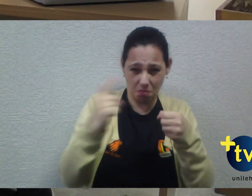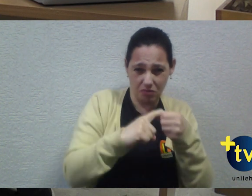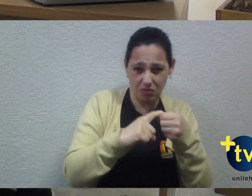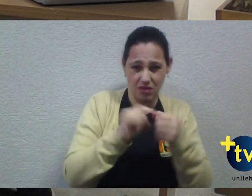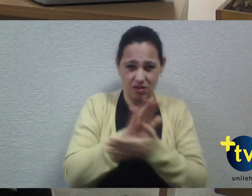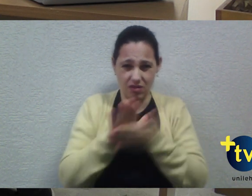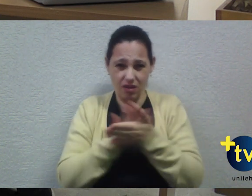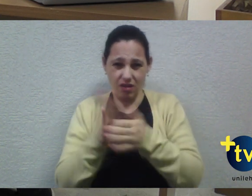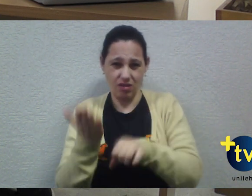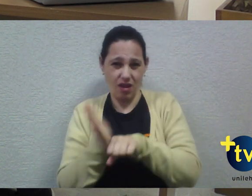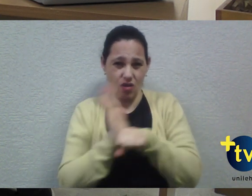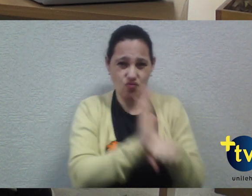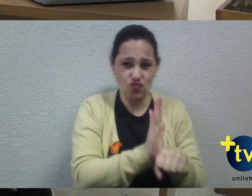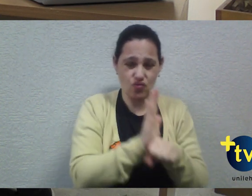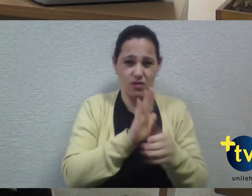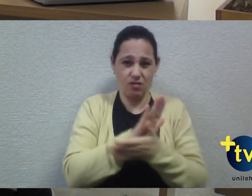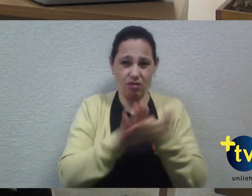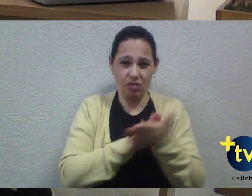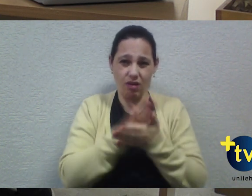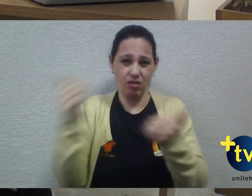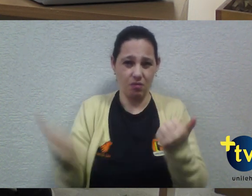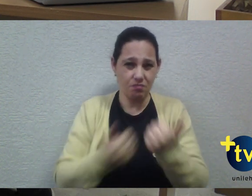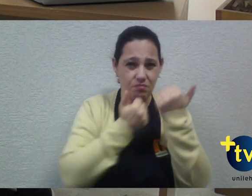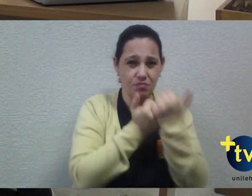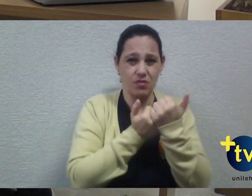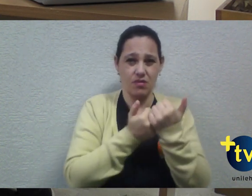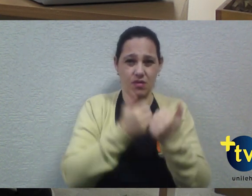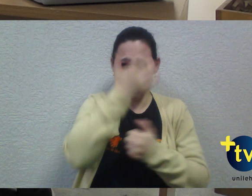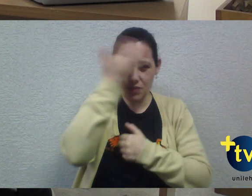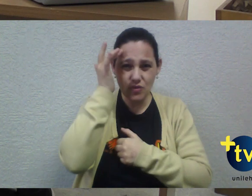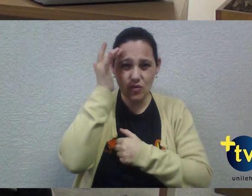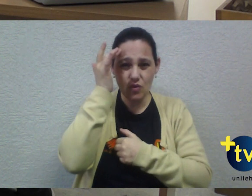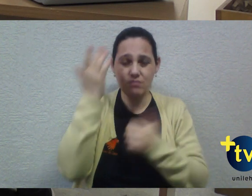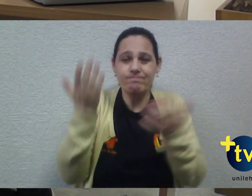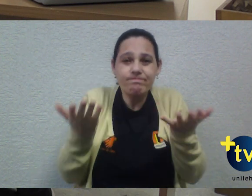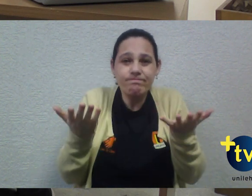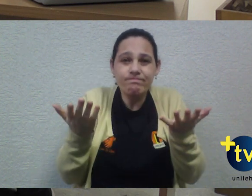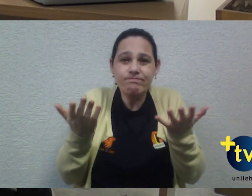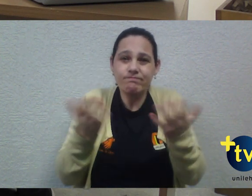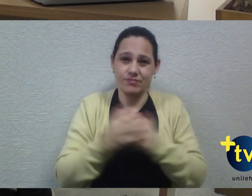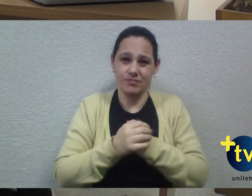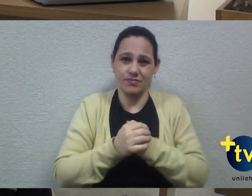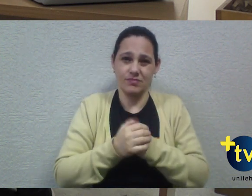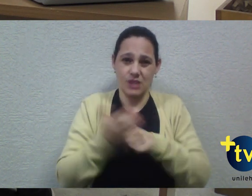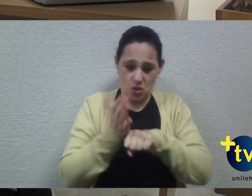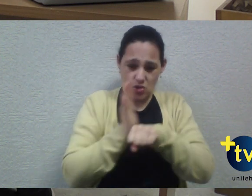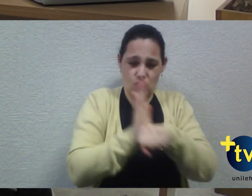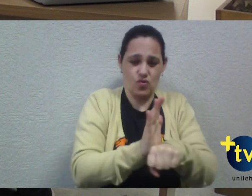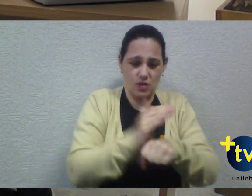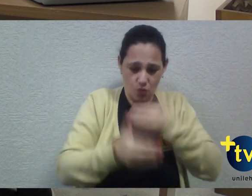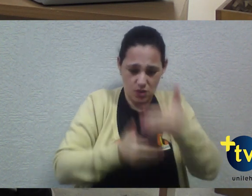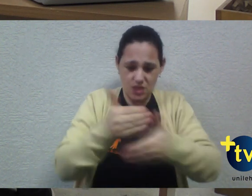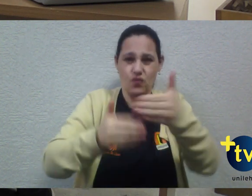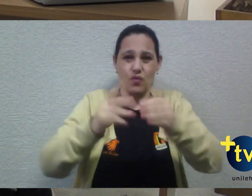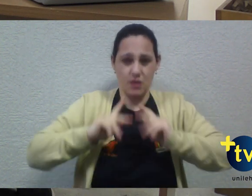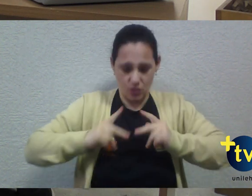parceria, sem essa ajuda que possa cooperar com empresas e pessoas, atribuir um futuro melhor dentro